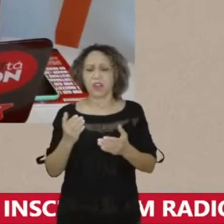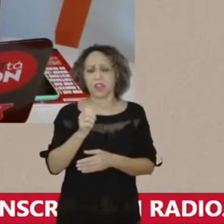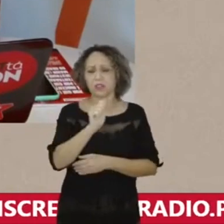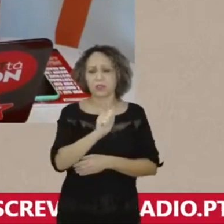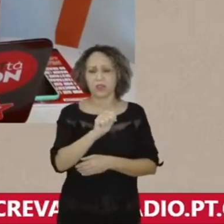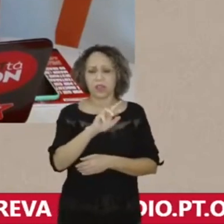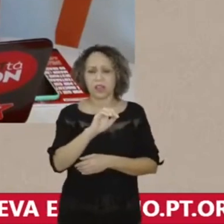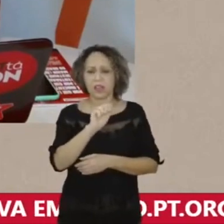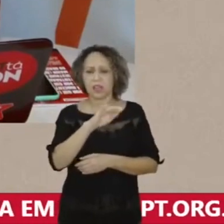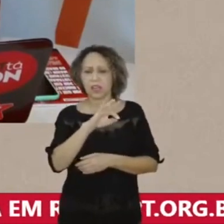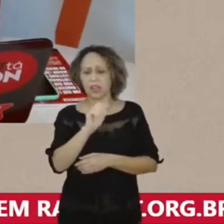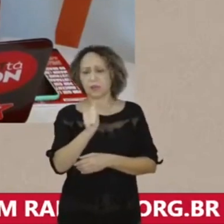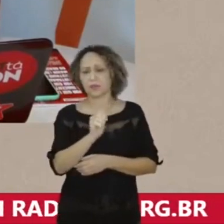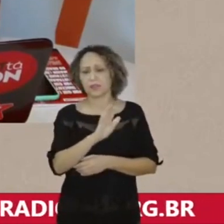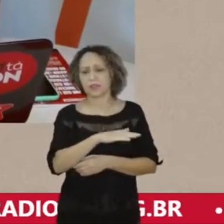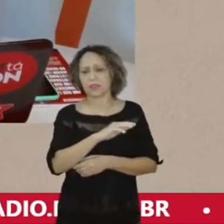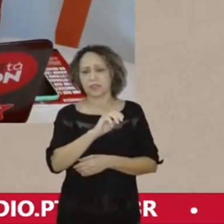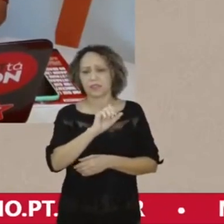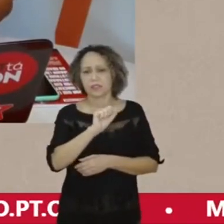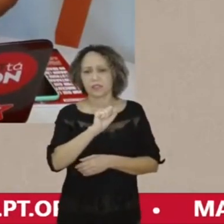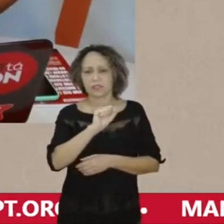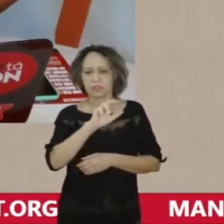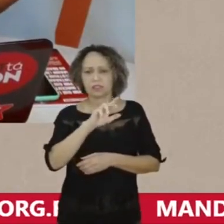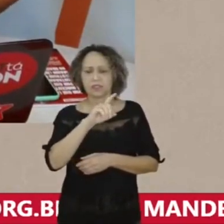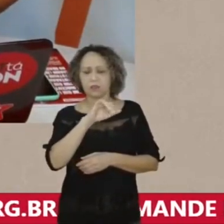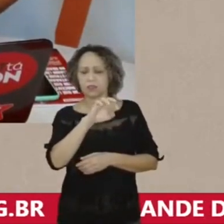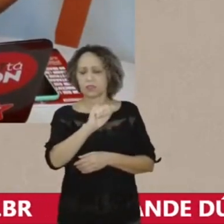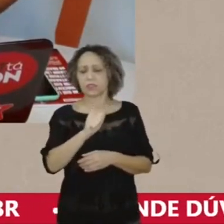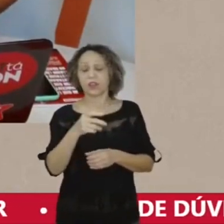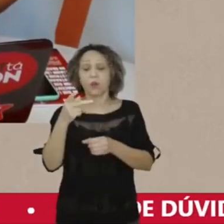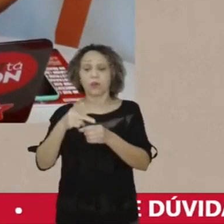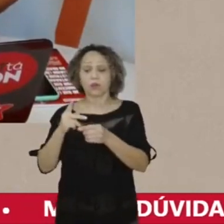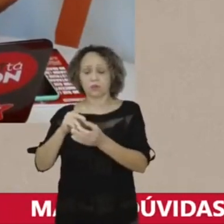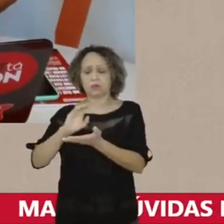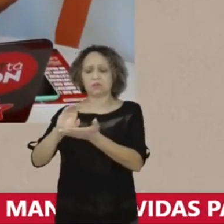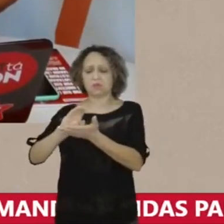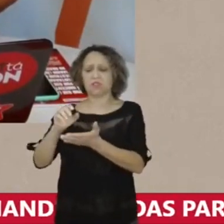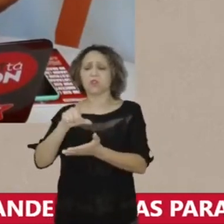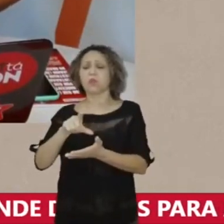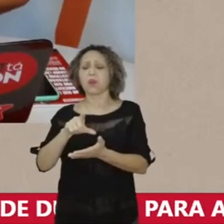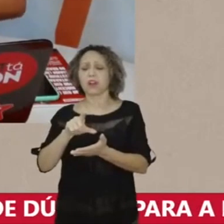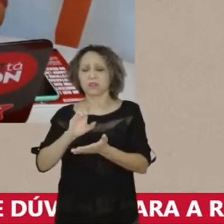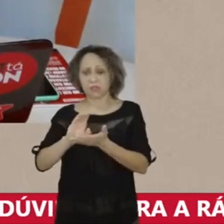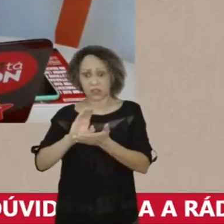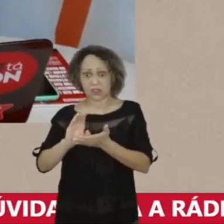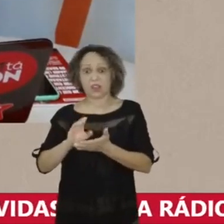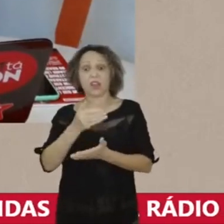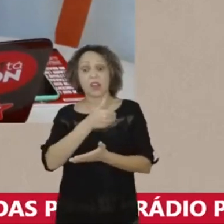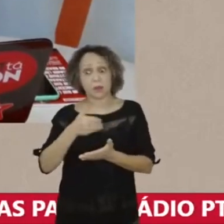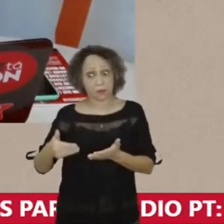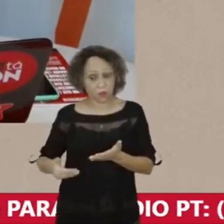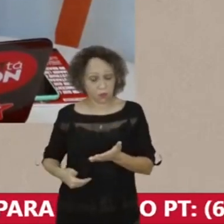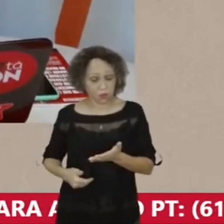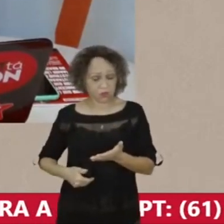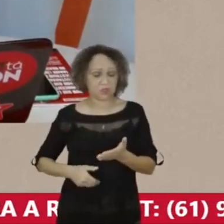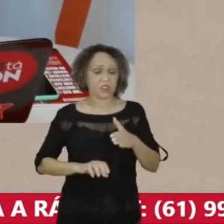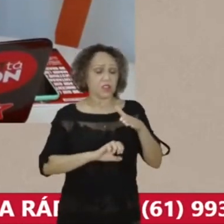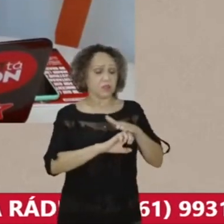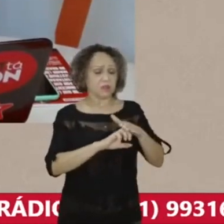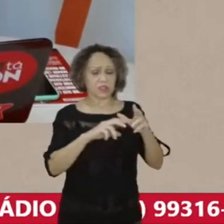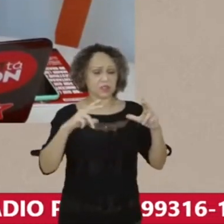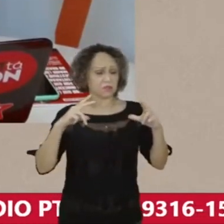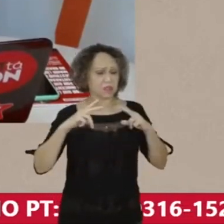competitiva, porque ela investiu muito. Quando tinha o seu caráter público, é importante dizer isso, as empresas privadas não foram capazes de fazer